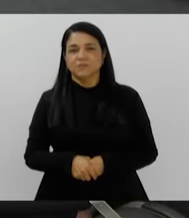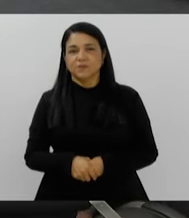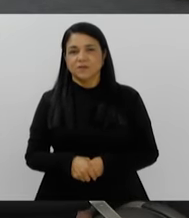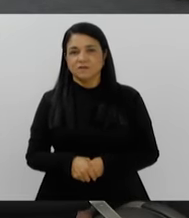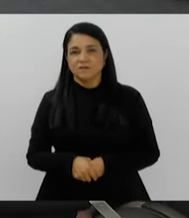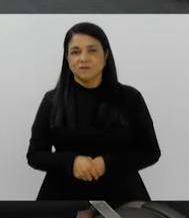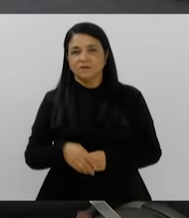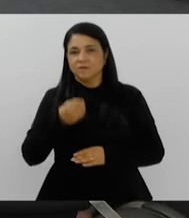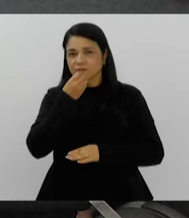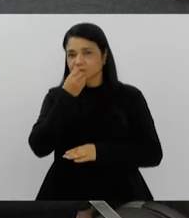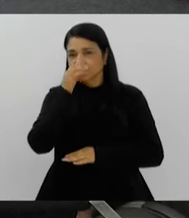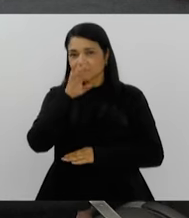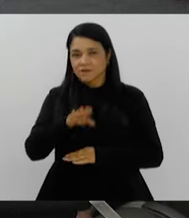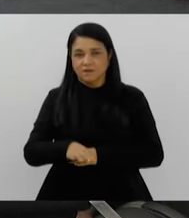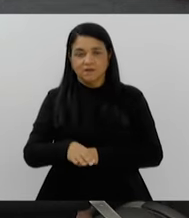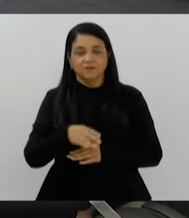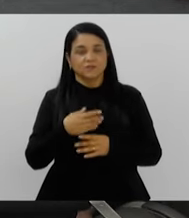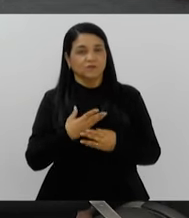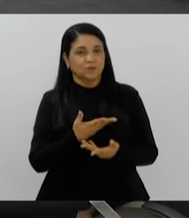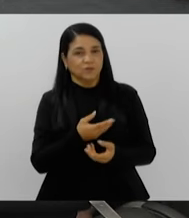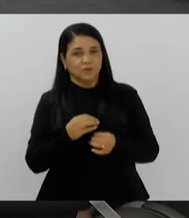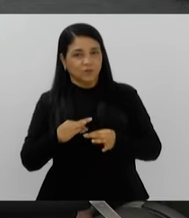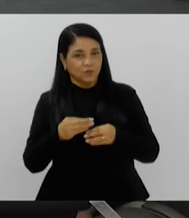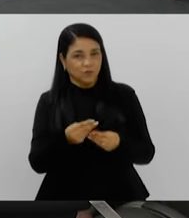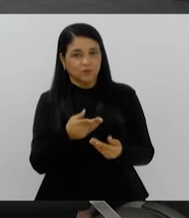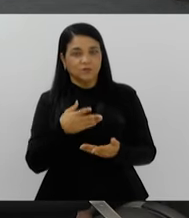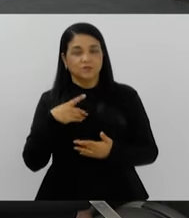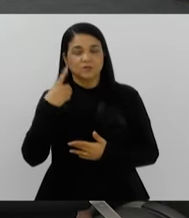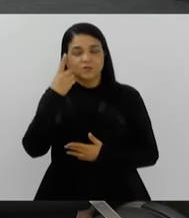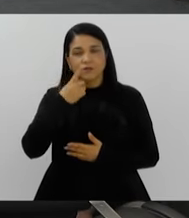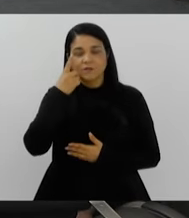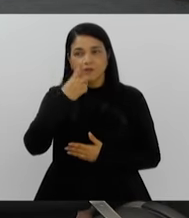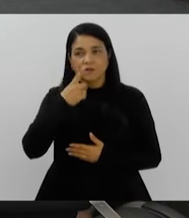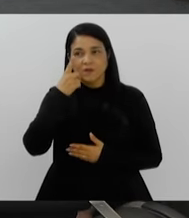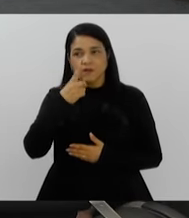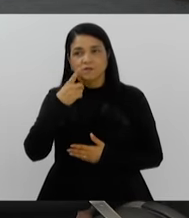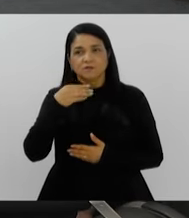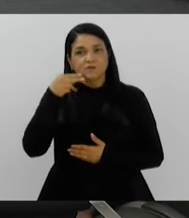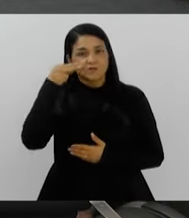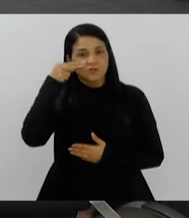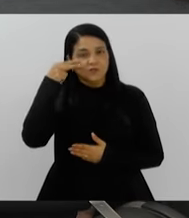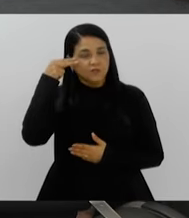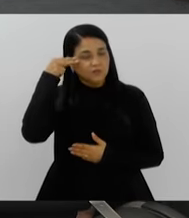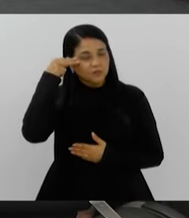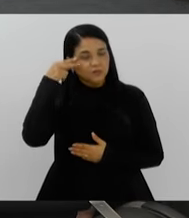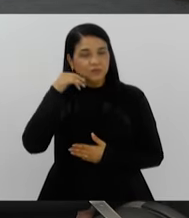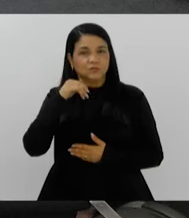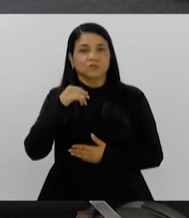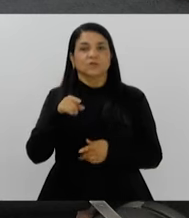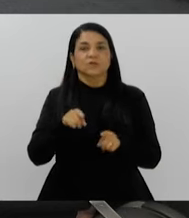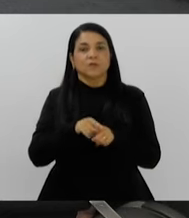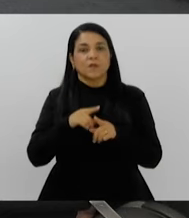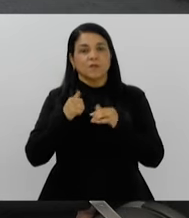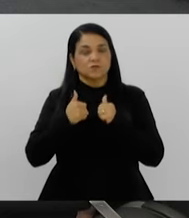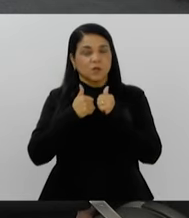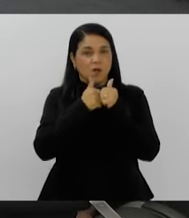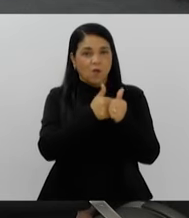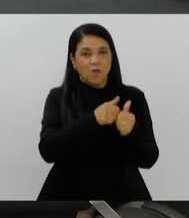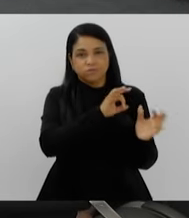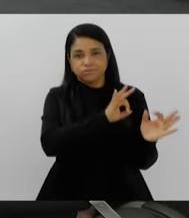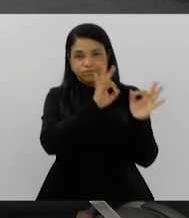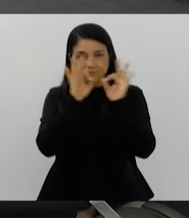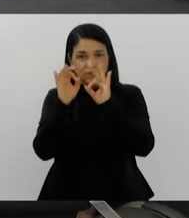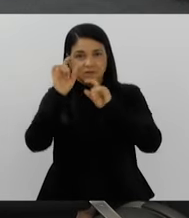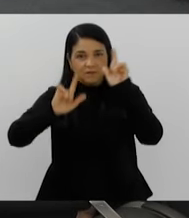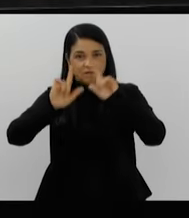Uma boa tarde a todos e todas. Boa tarde, nobre deputada Tia Ju, aqueles que nos acompanham pela TV